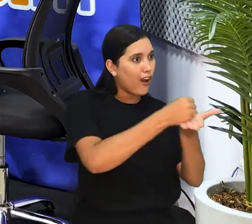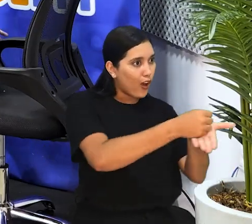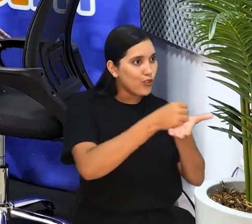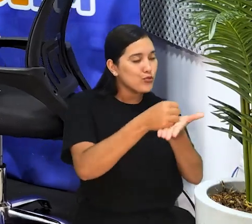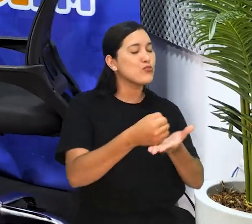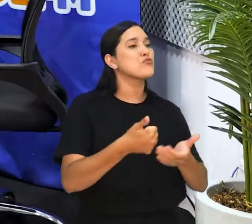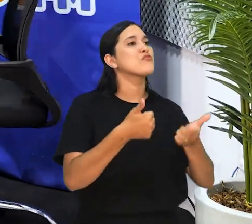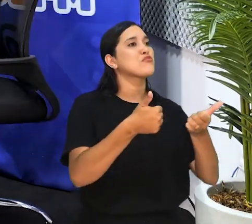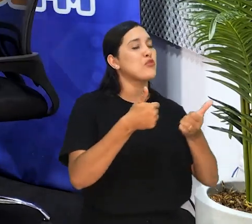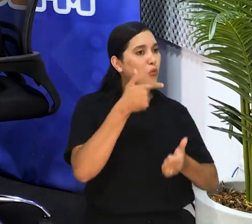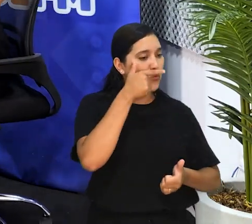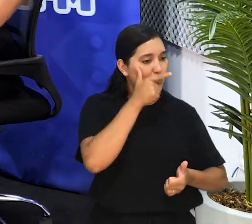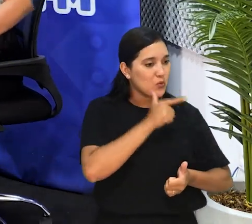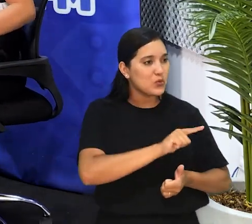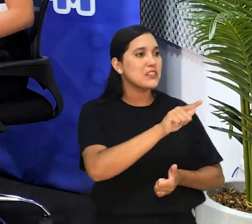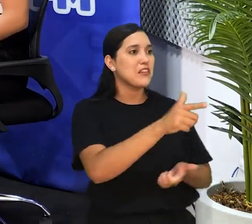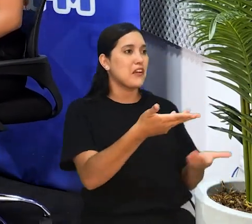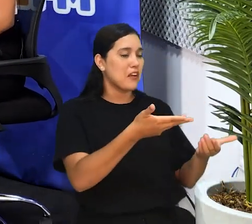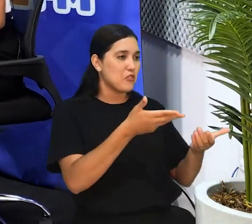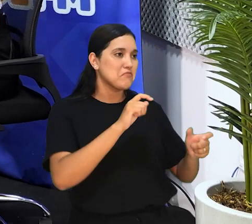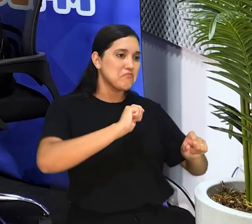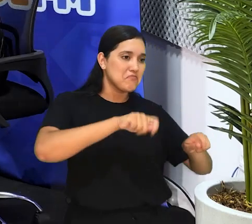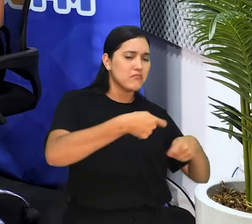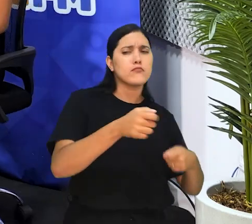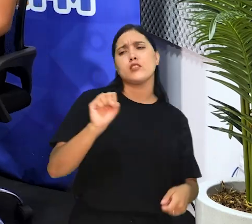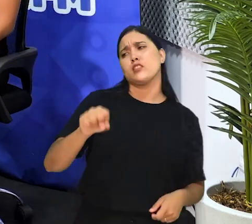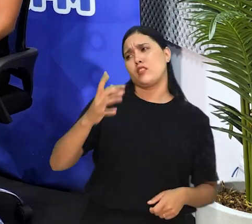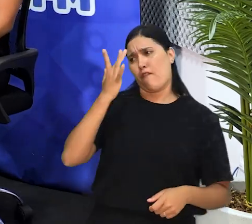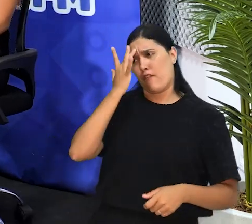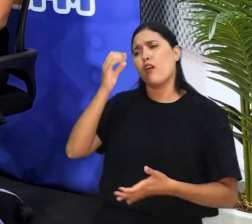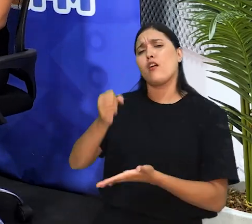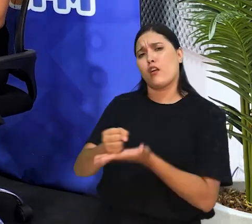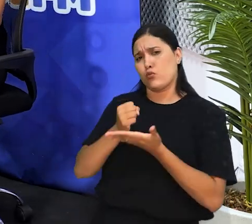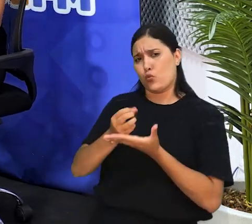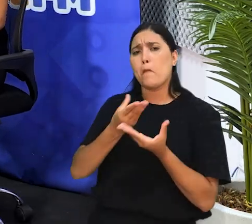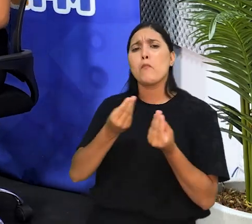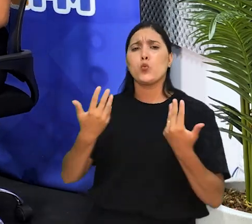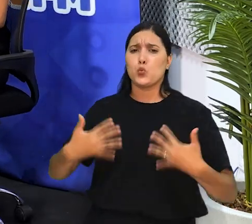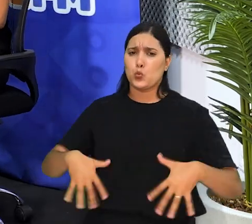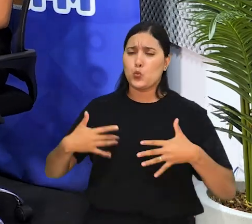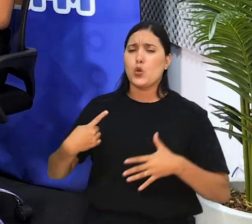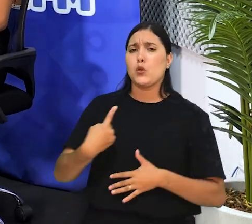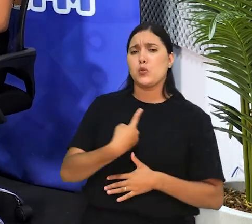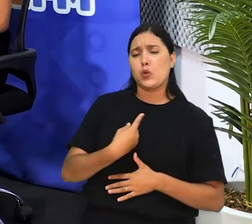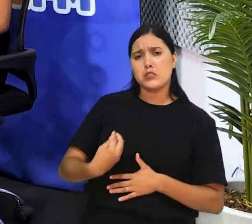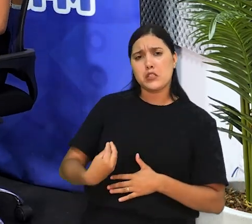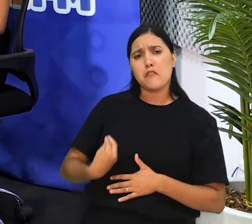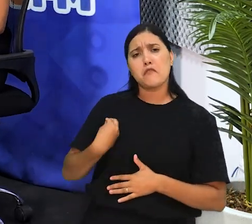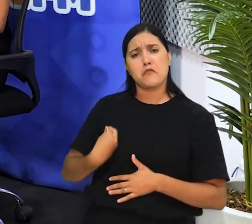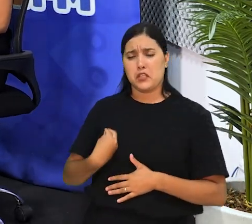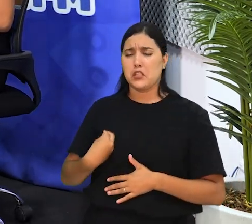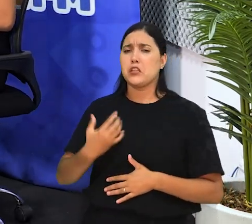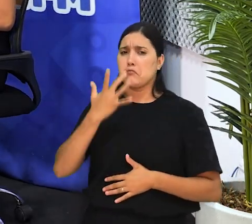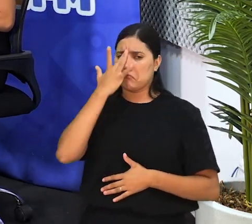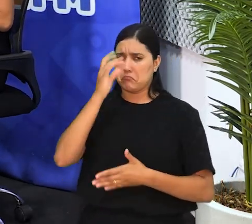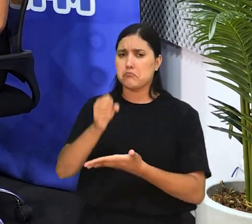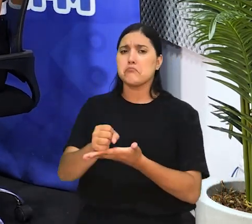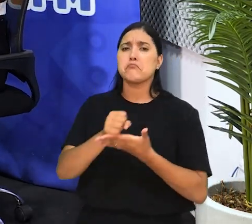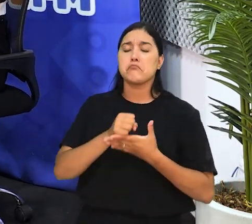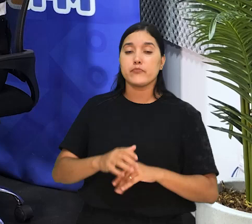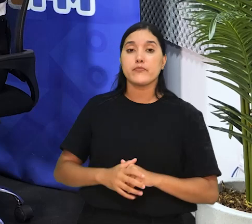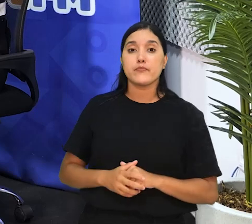nos ajudar aí com essas configurações. Então, assim, facilitou muito. Muito mesmo a nossa